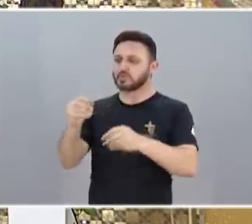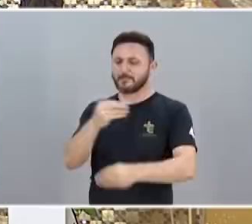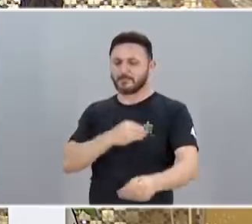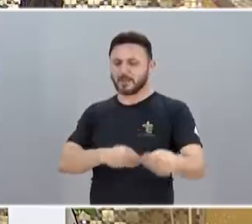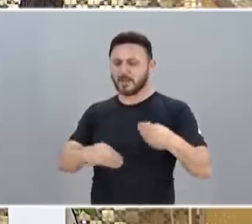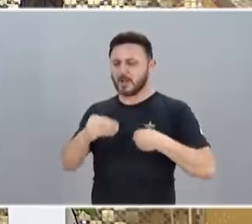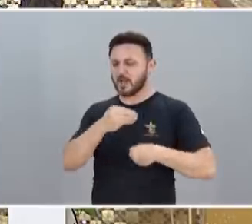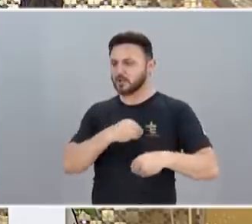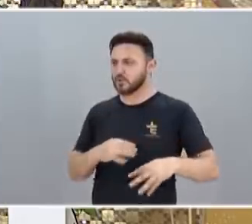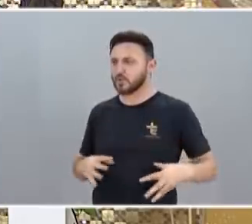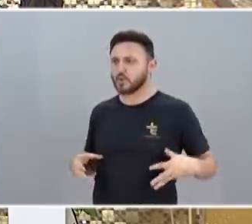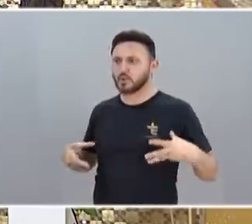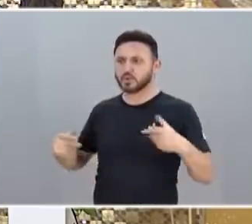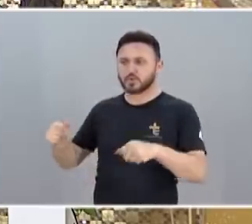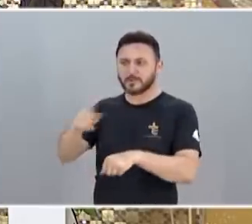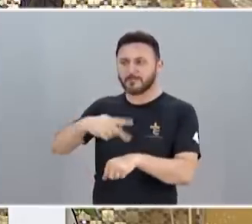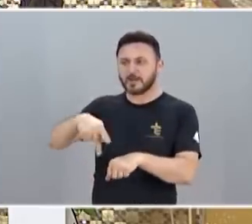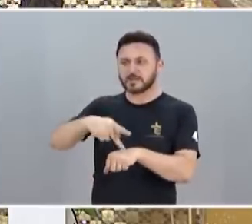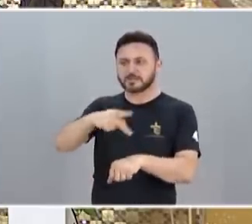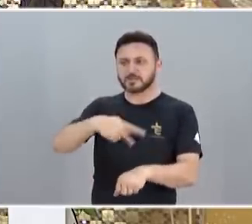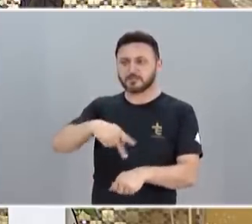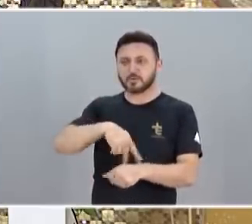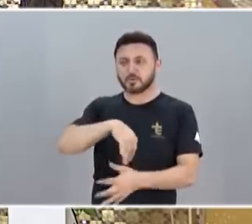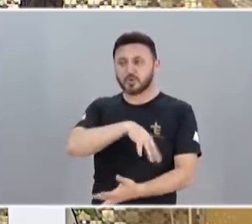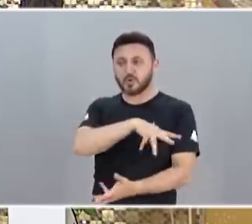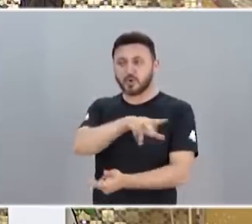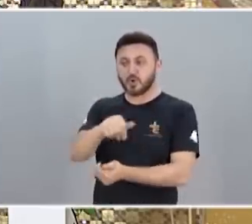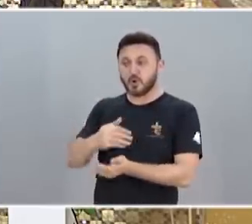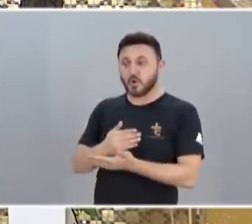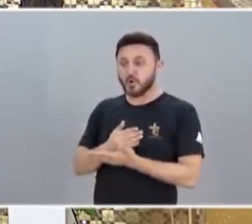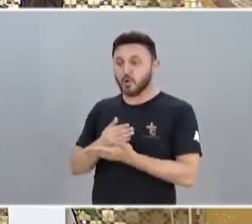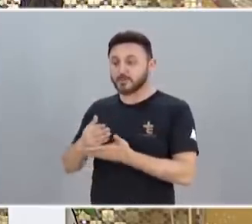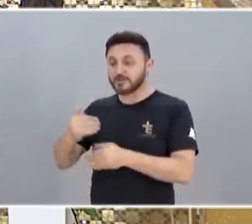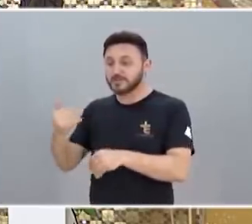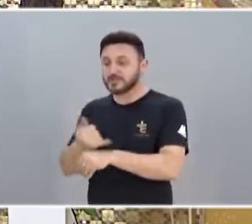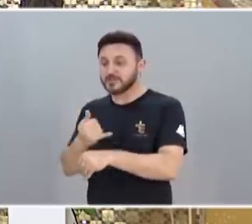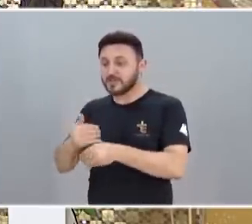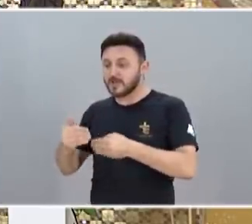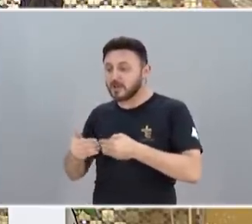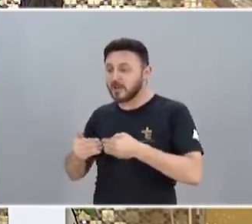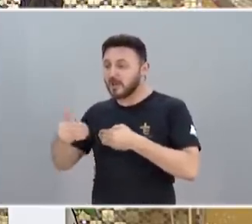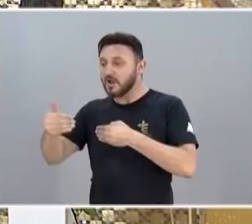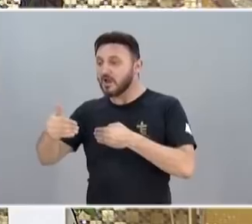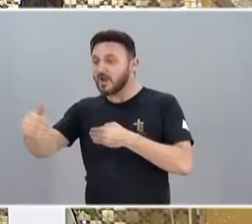pecados a todas as nações, a começar de Jerusalém.